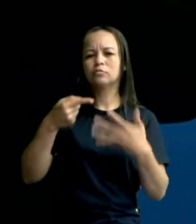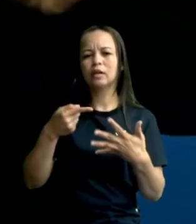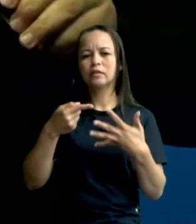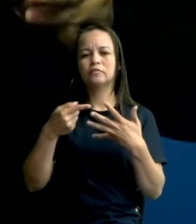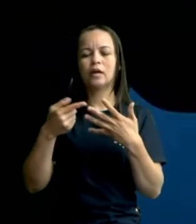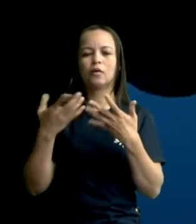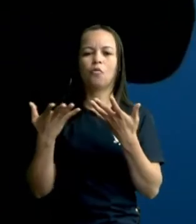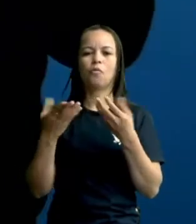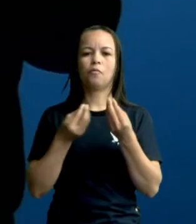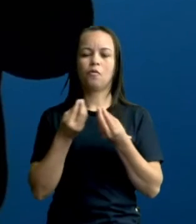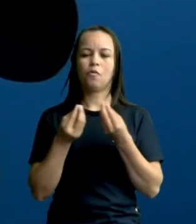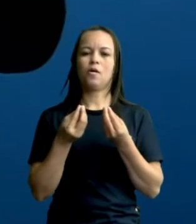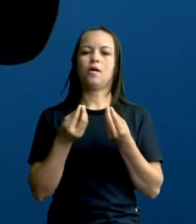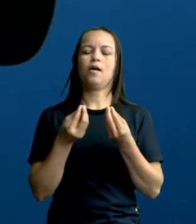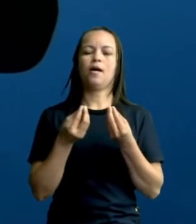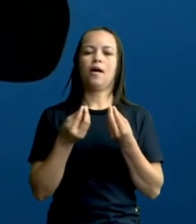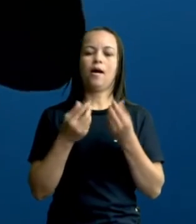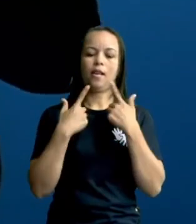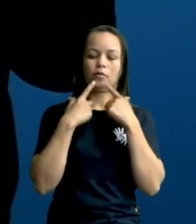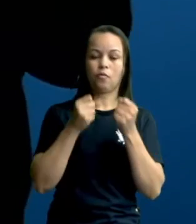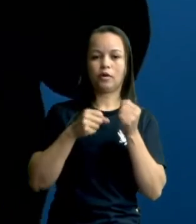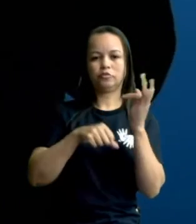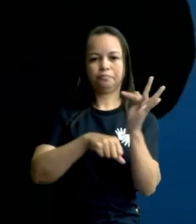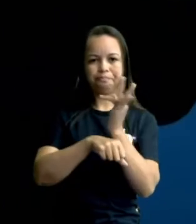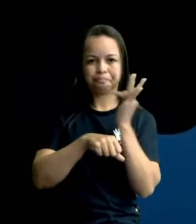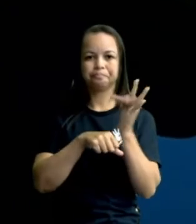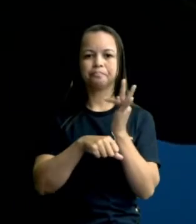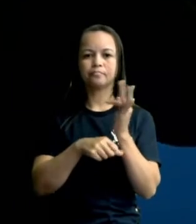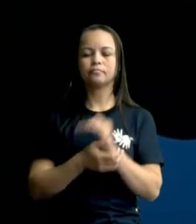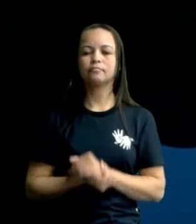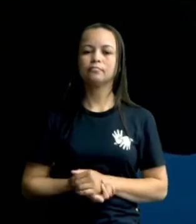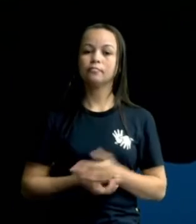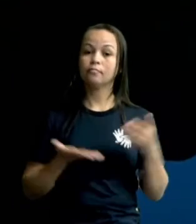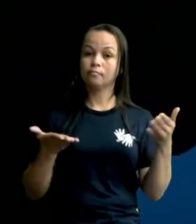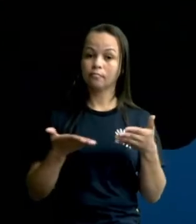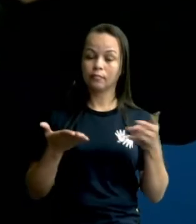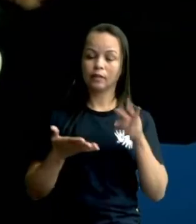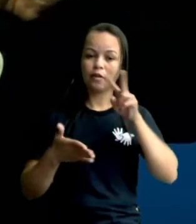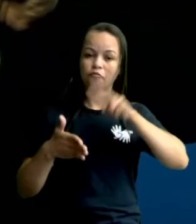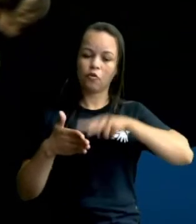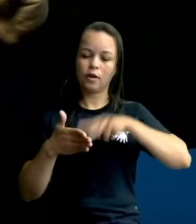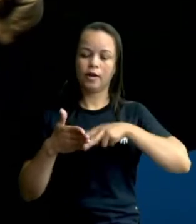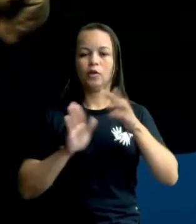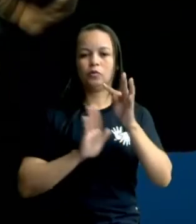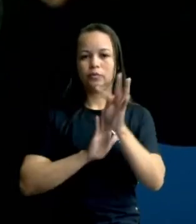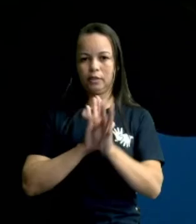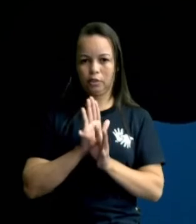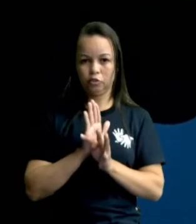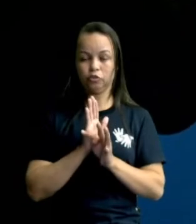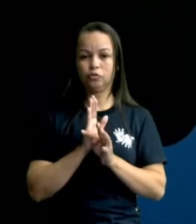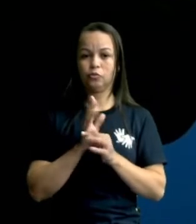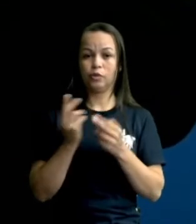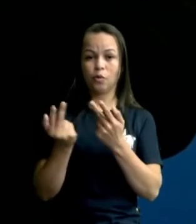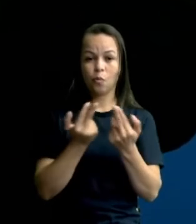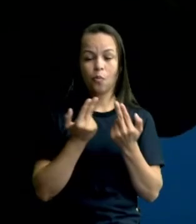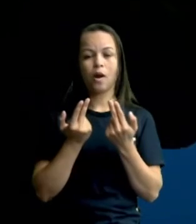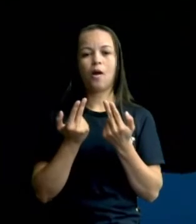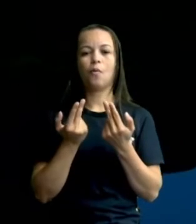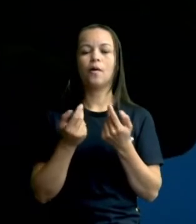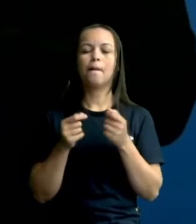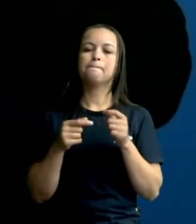uma linguagem formal. Agora o professor vai ler esse texto da mesma forma, mas na